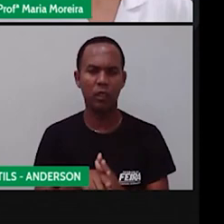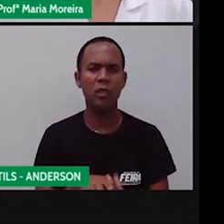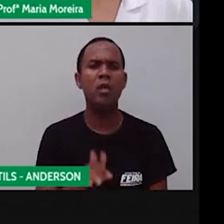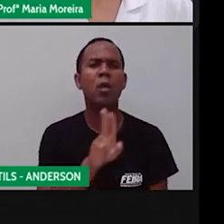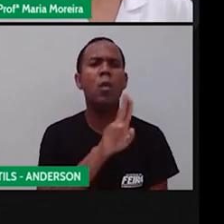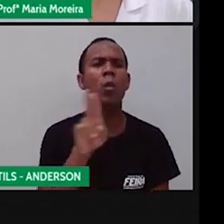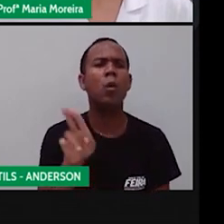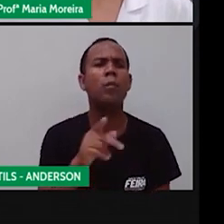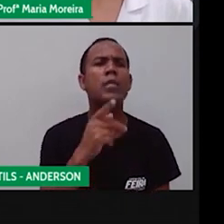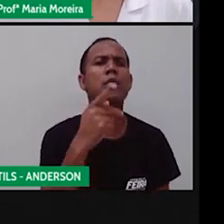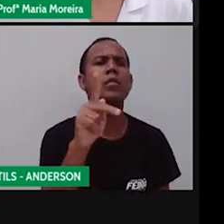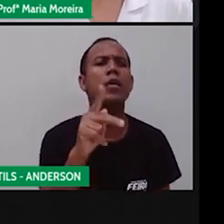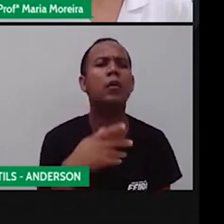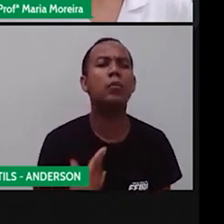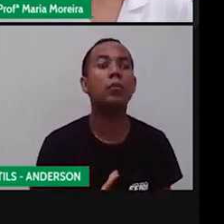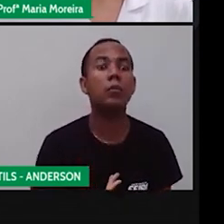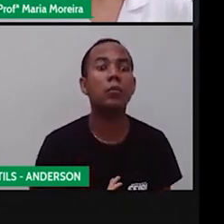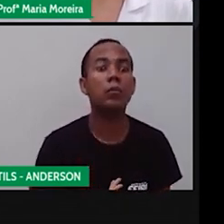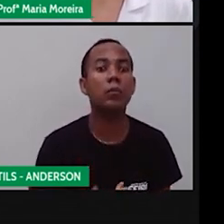nome?